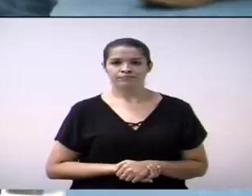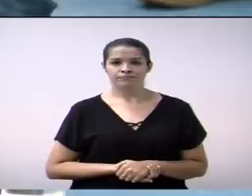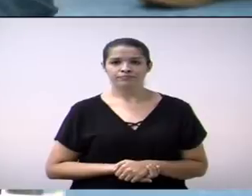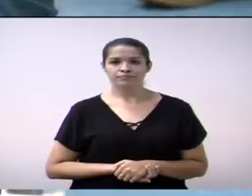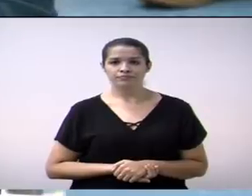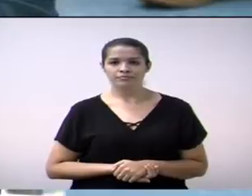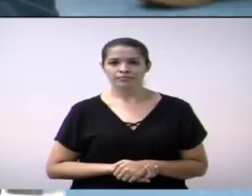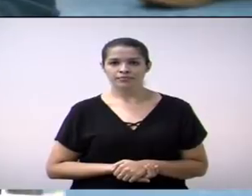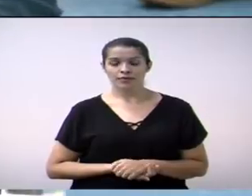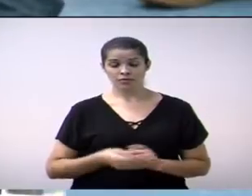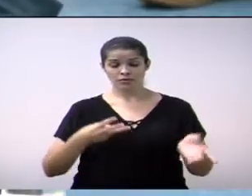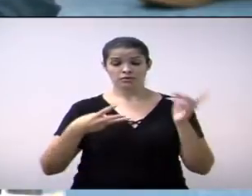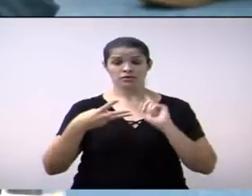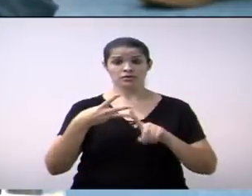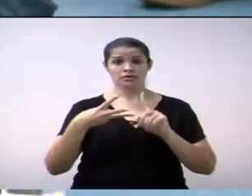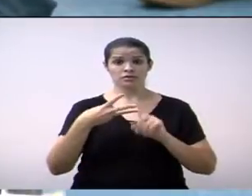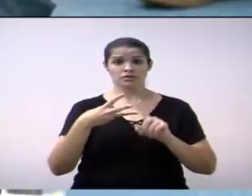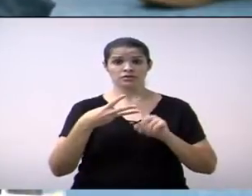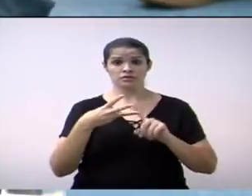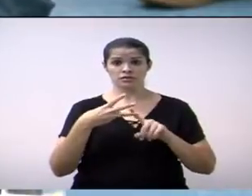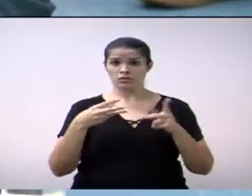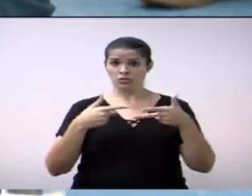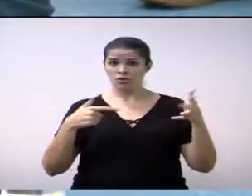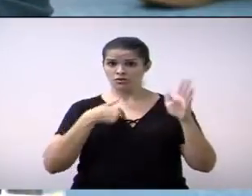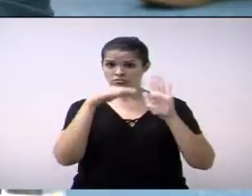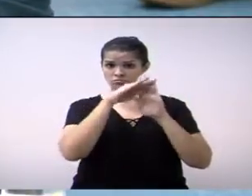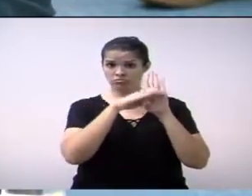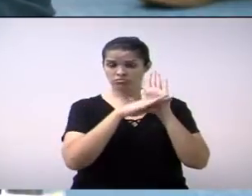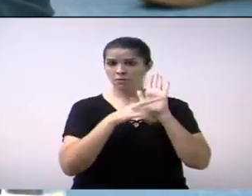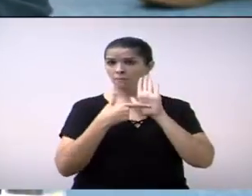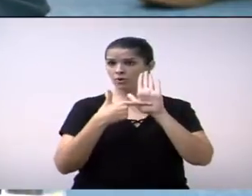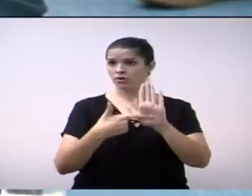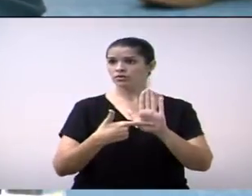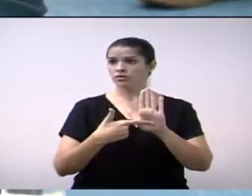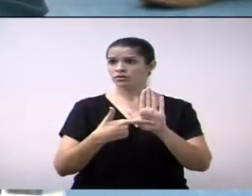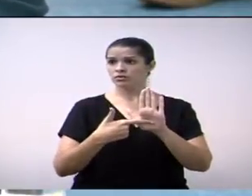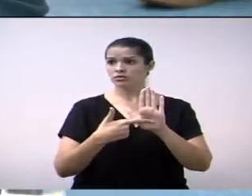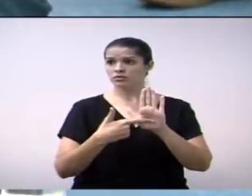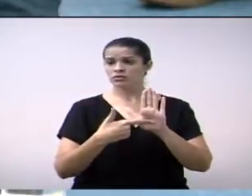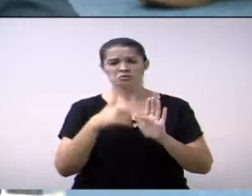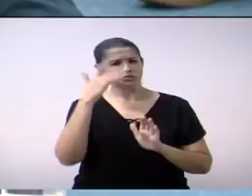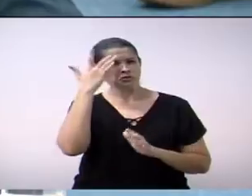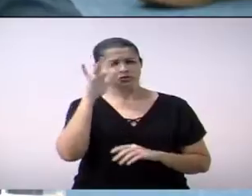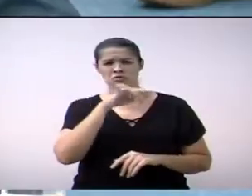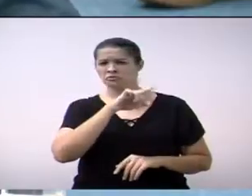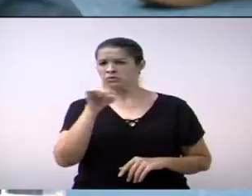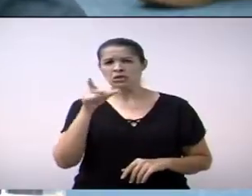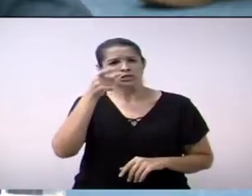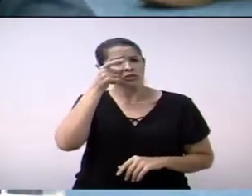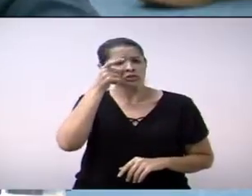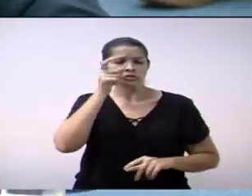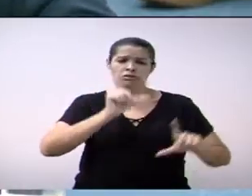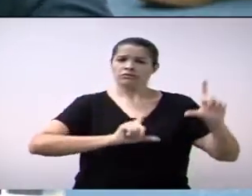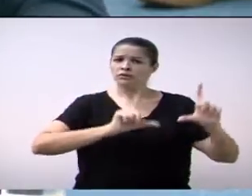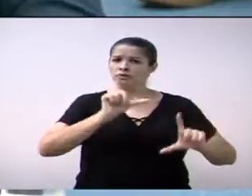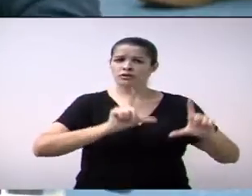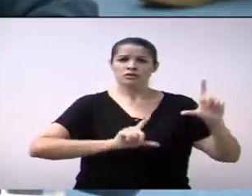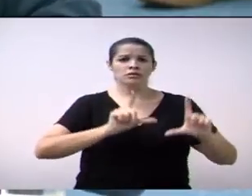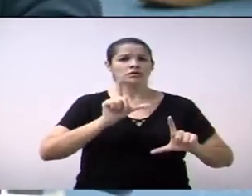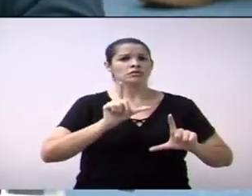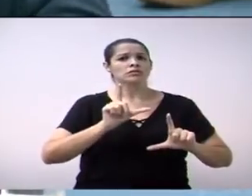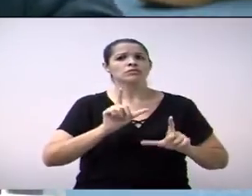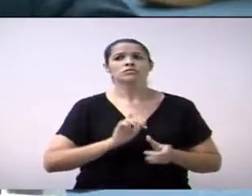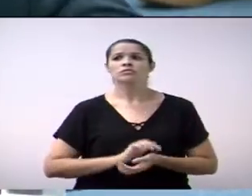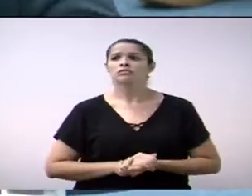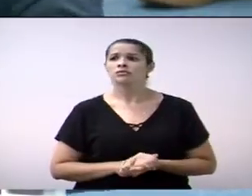terceira pauta minha, senhor presidente, colegas, não sei se vocês acompanharam o final de semana, quem assistiu televisão aí, um canal